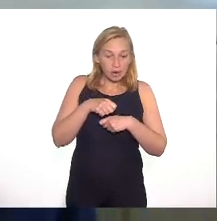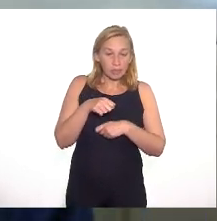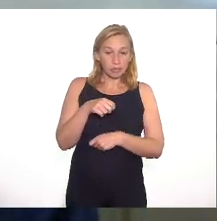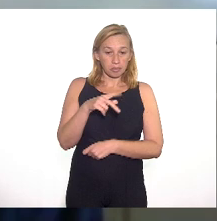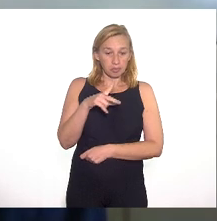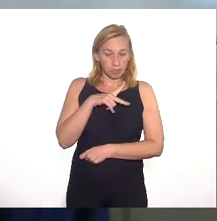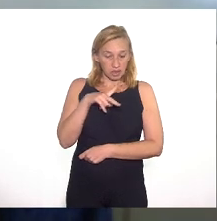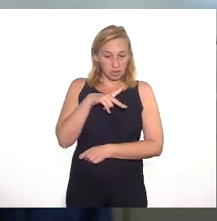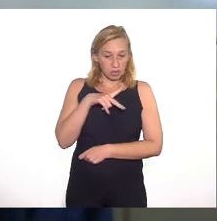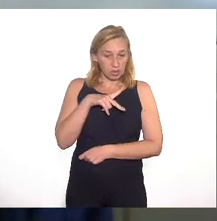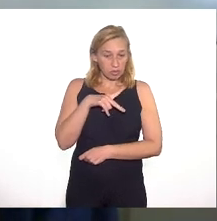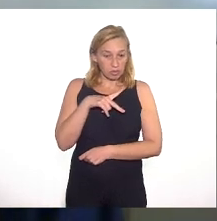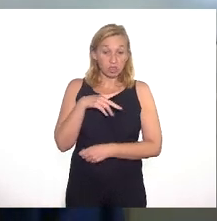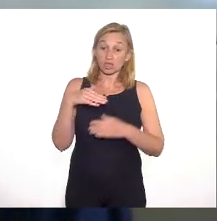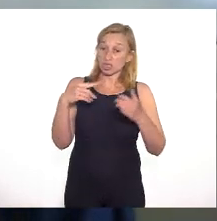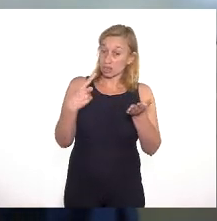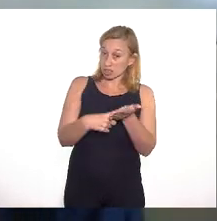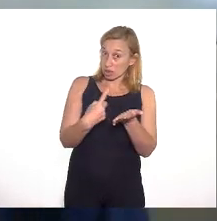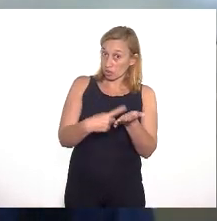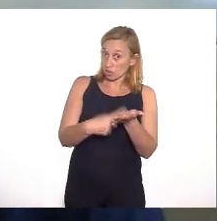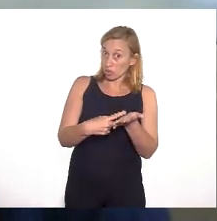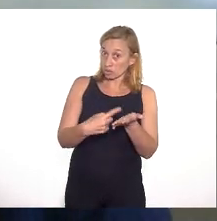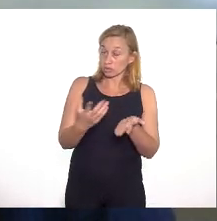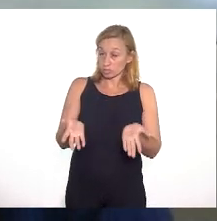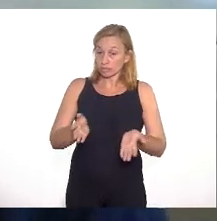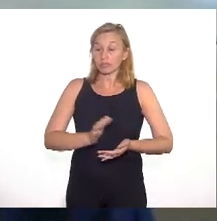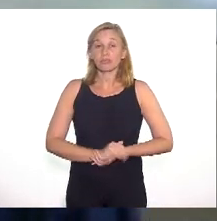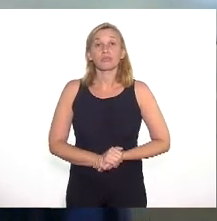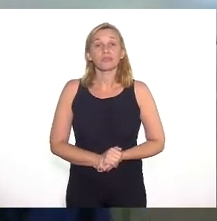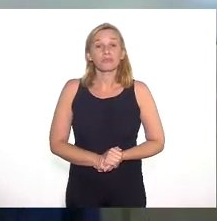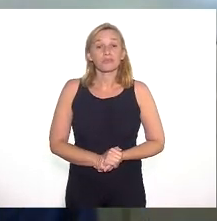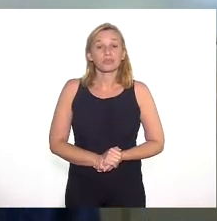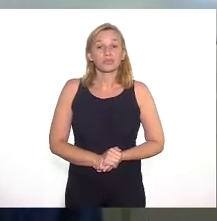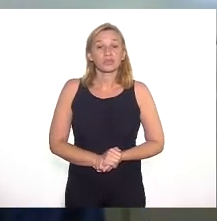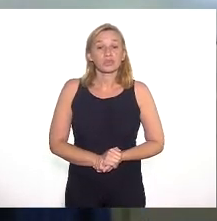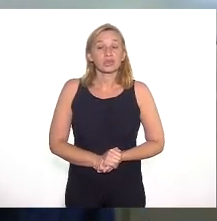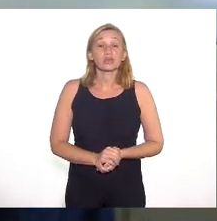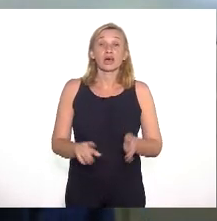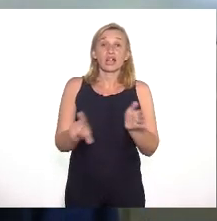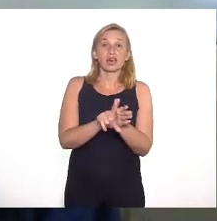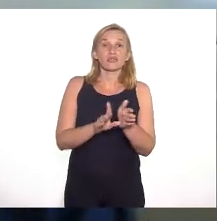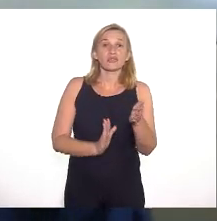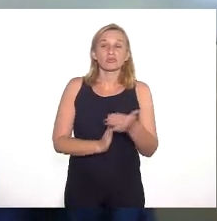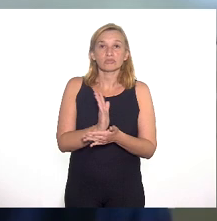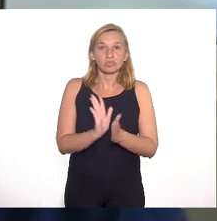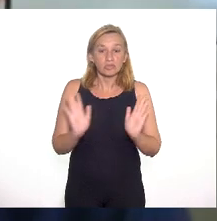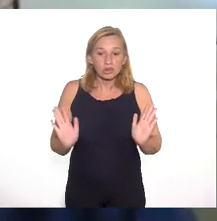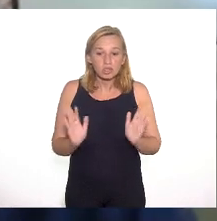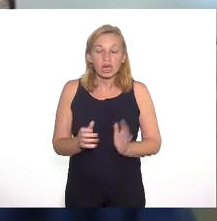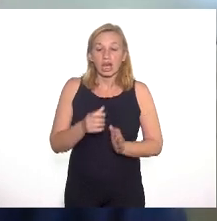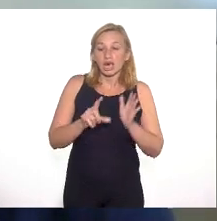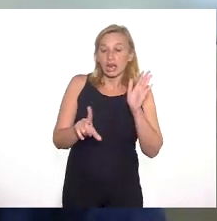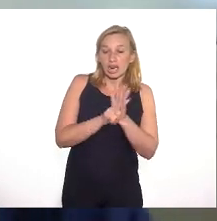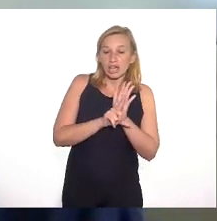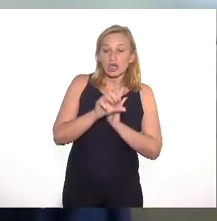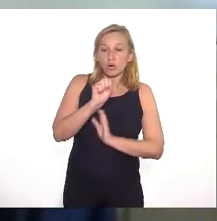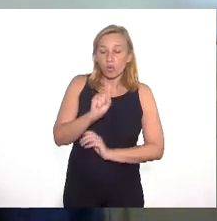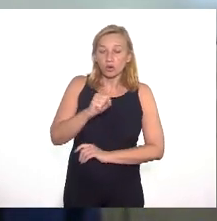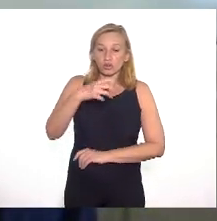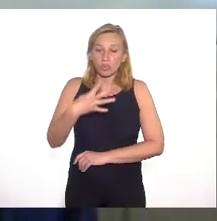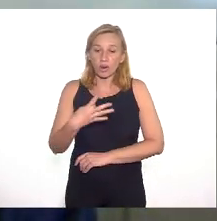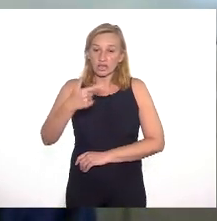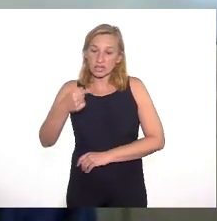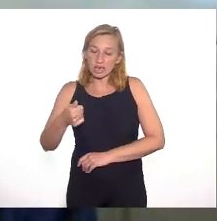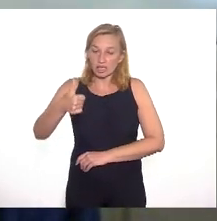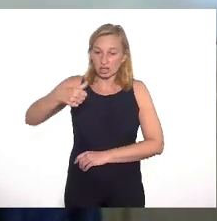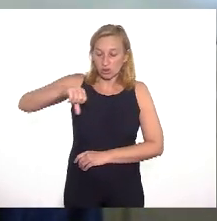pessoalmente. E esse acordo foi feito. E a lei foi sancionada. Lei 8479, de